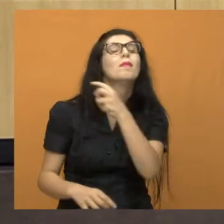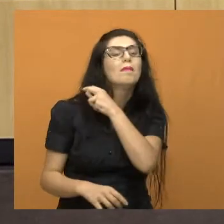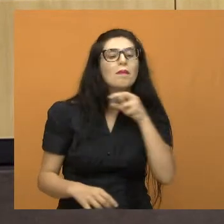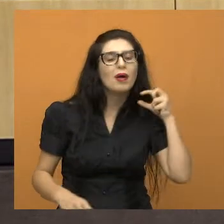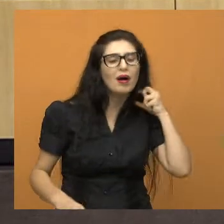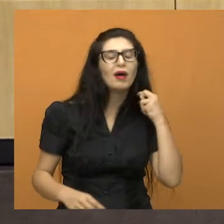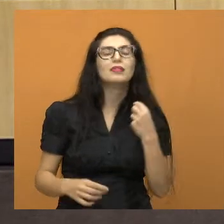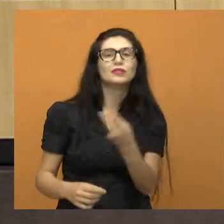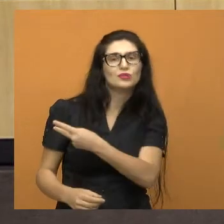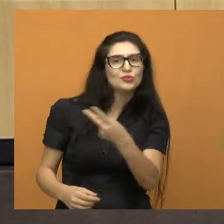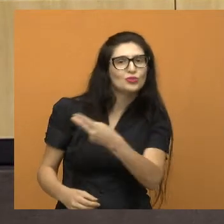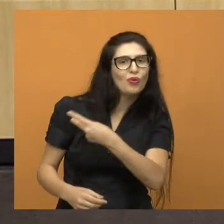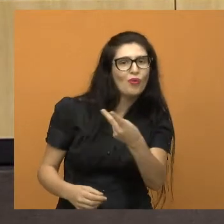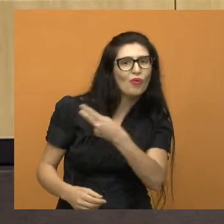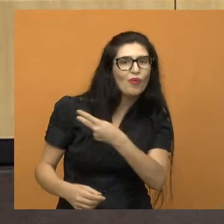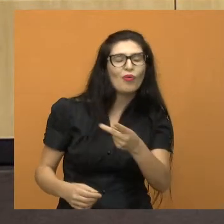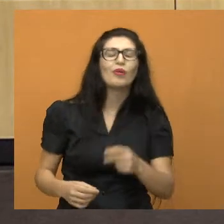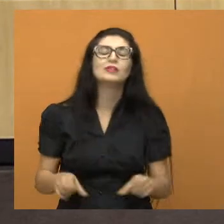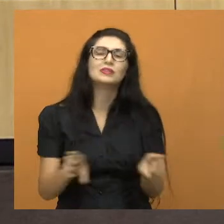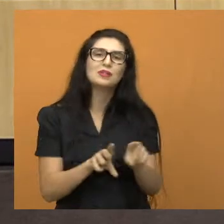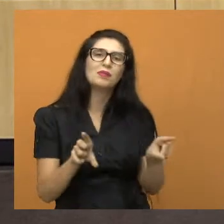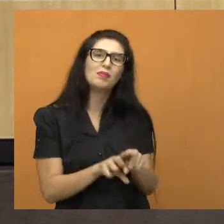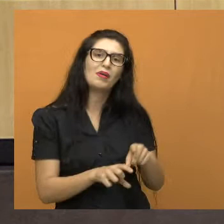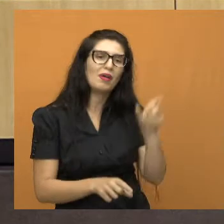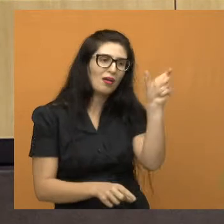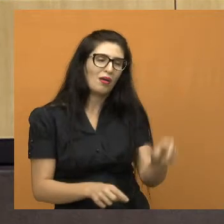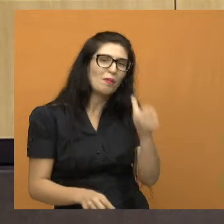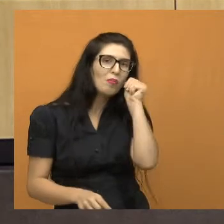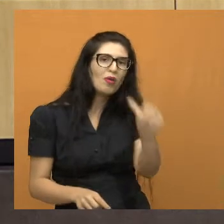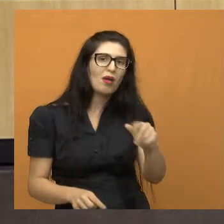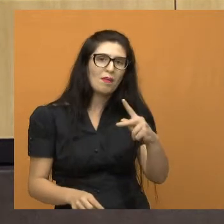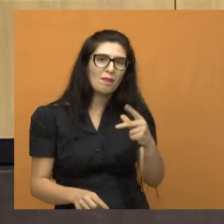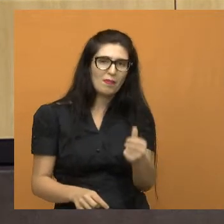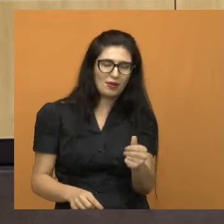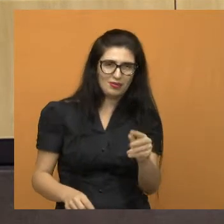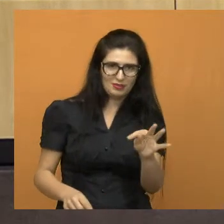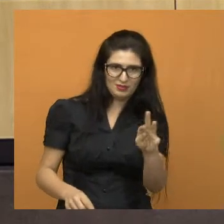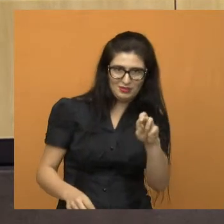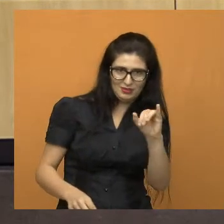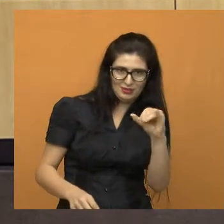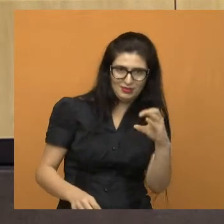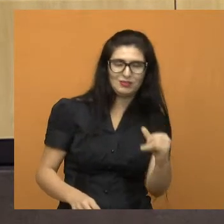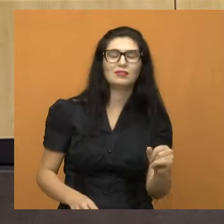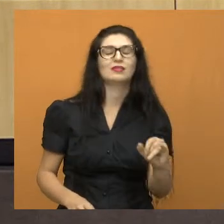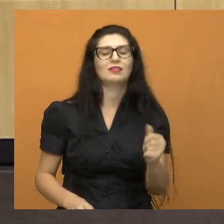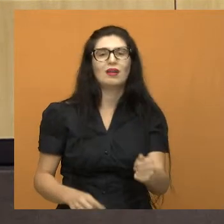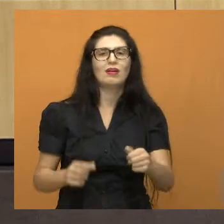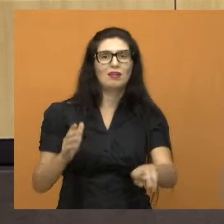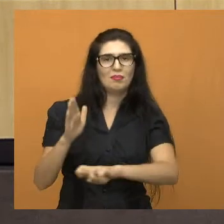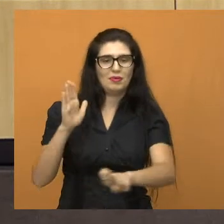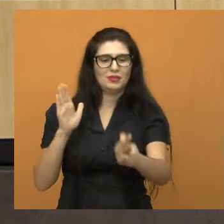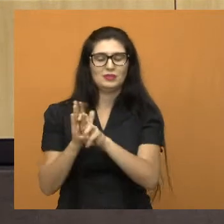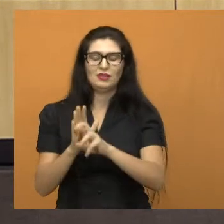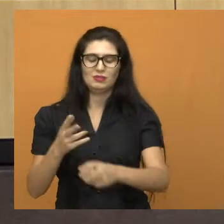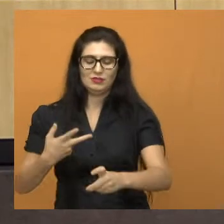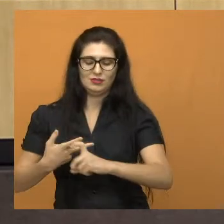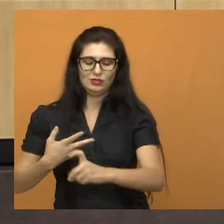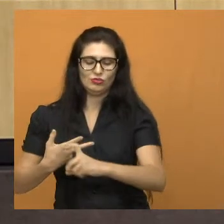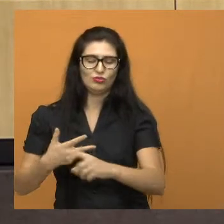padre Messias, a Patrícia, que representa o executivo, junto com o